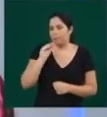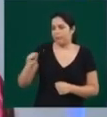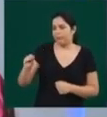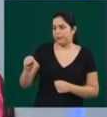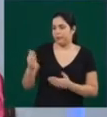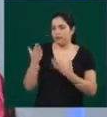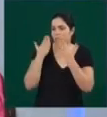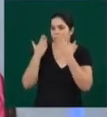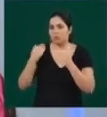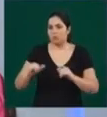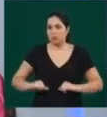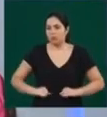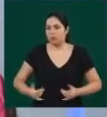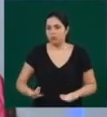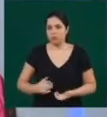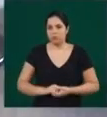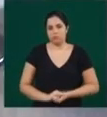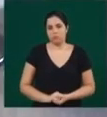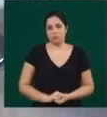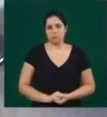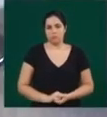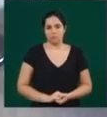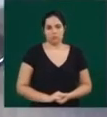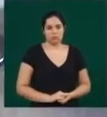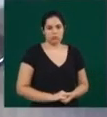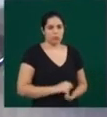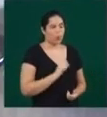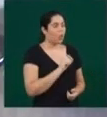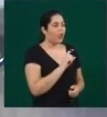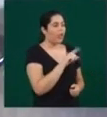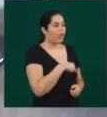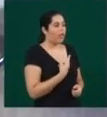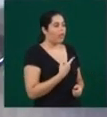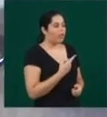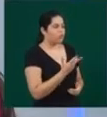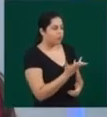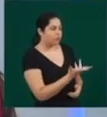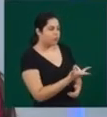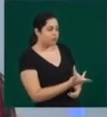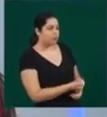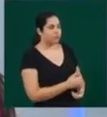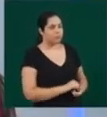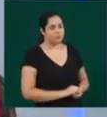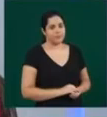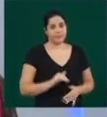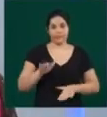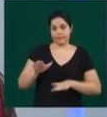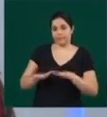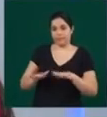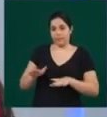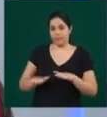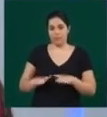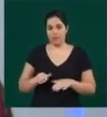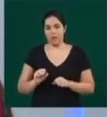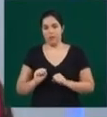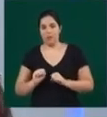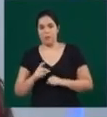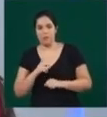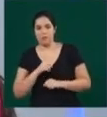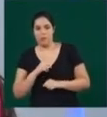psicologicamente abalada. Né? Agora, especificamente, o que configura assédio sexual? Depende da situação. Eu posso ter como